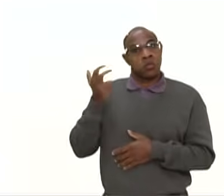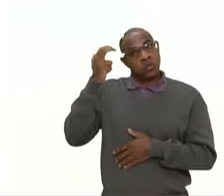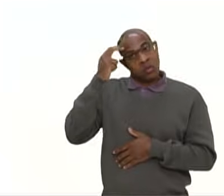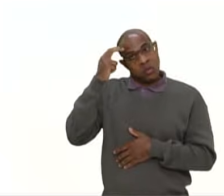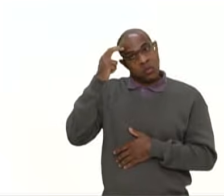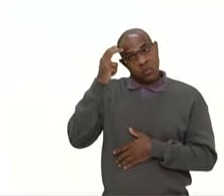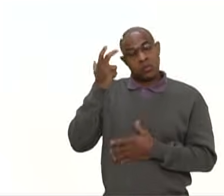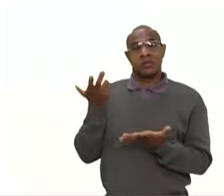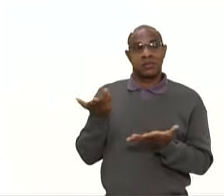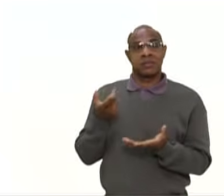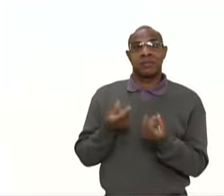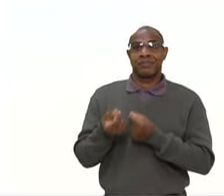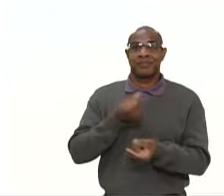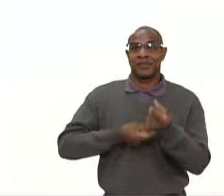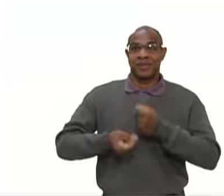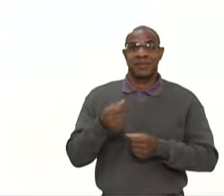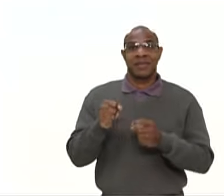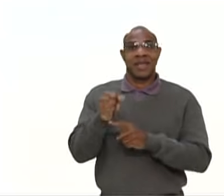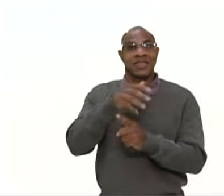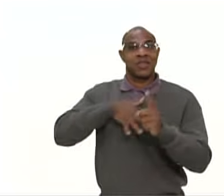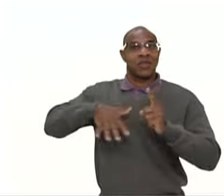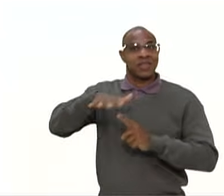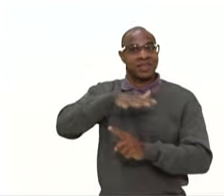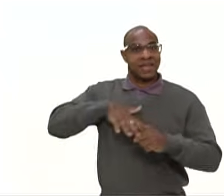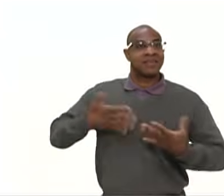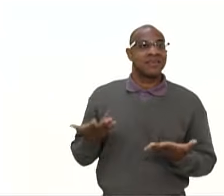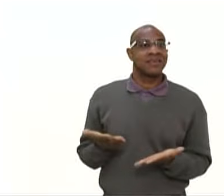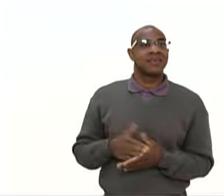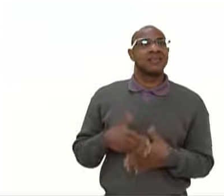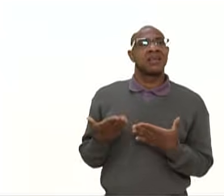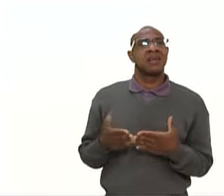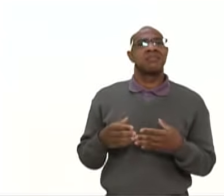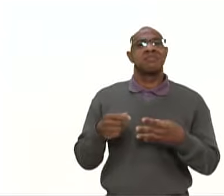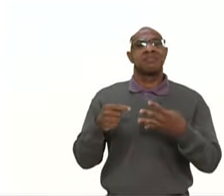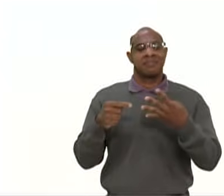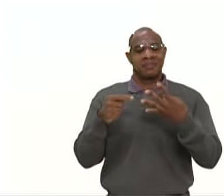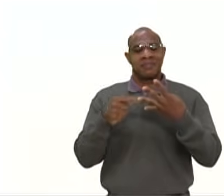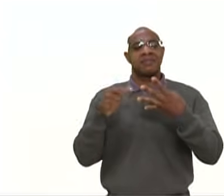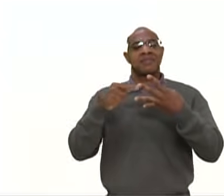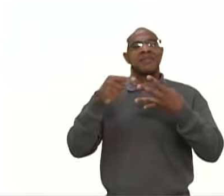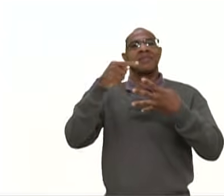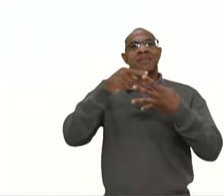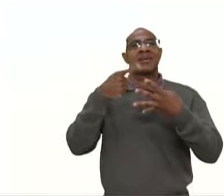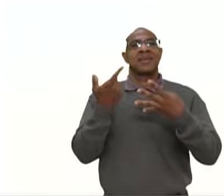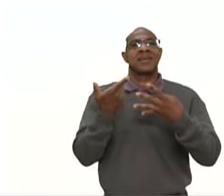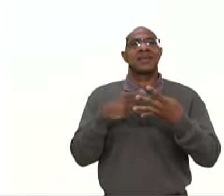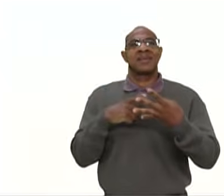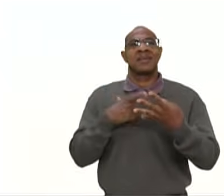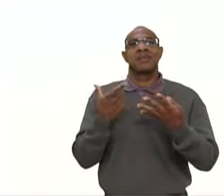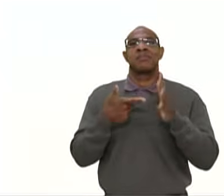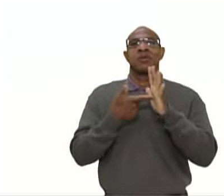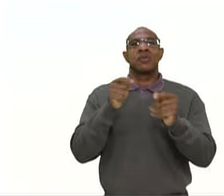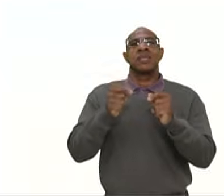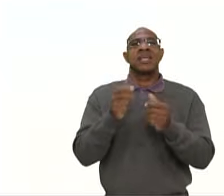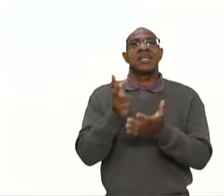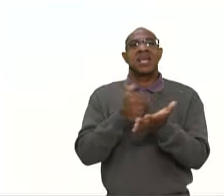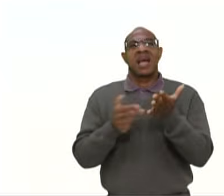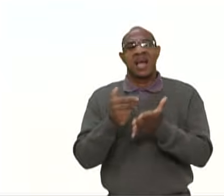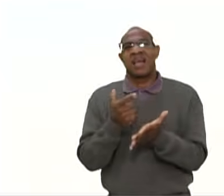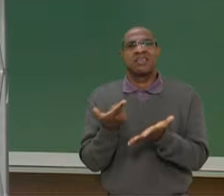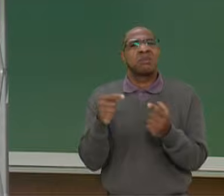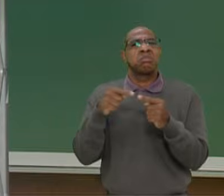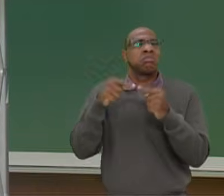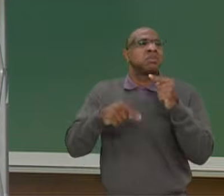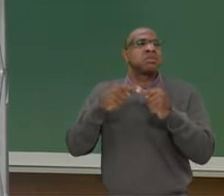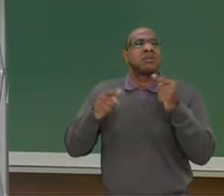sociedade. As outras alternativas traziam questões mais ali sobre o contrário disso, né? Que a arte não tem nada a